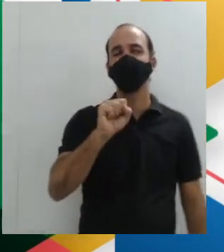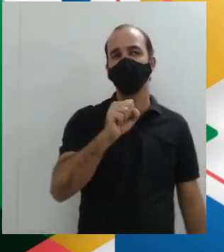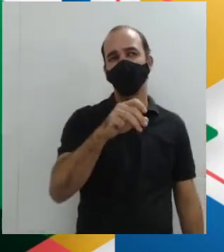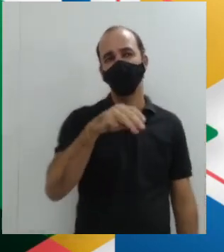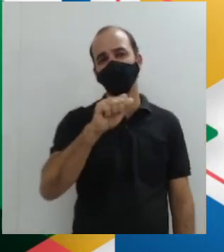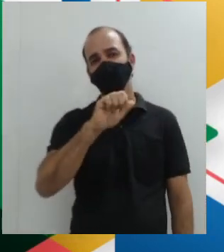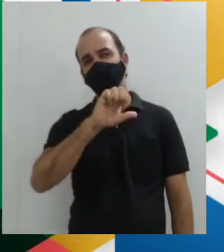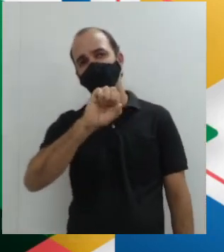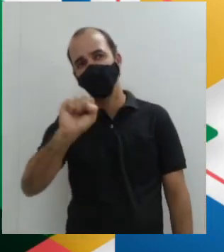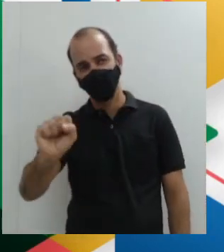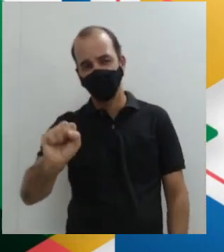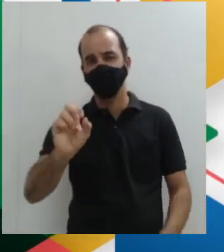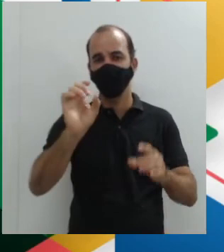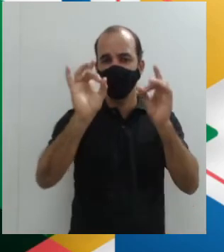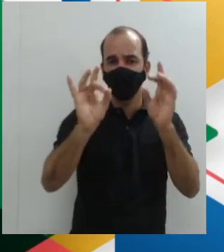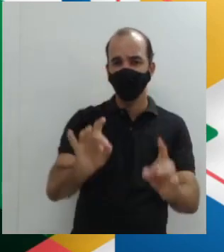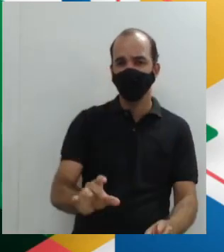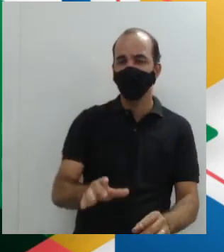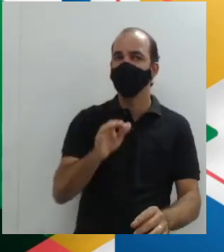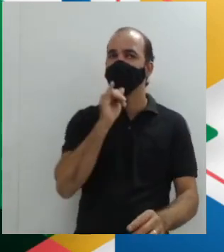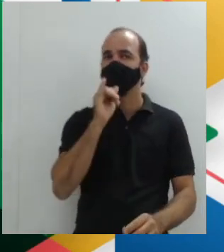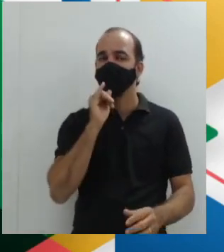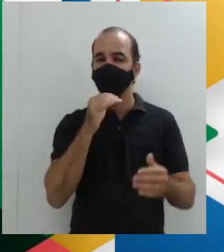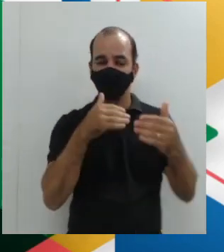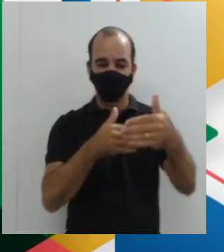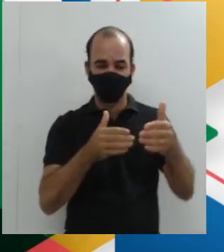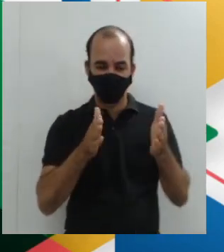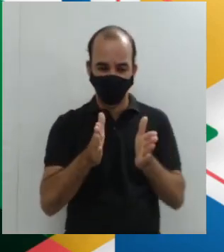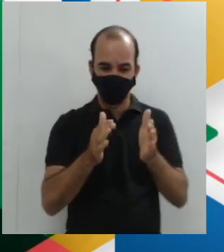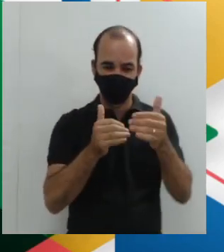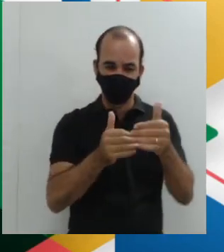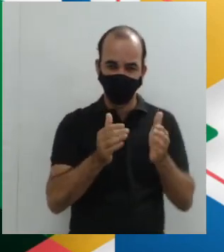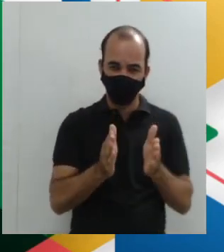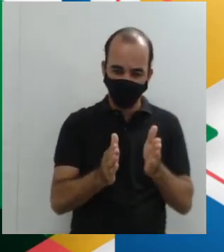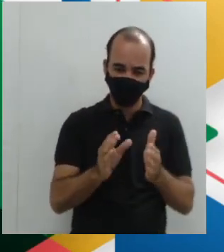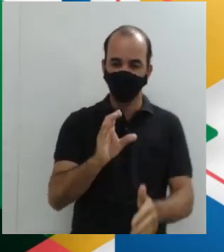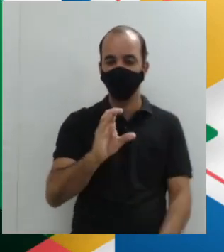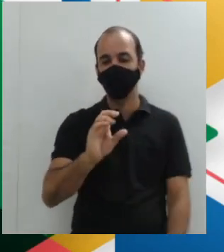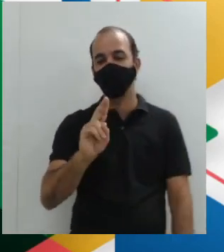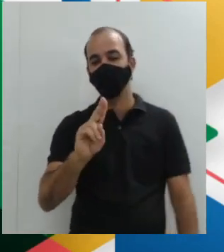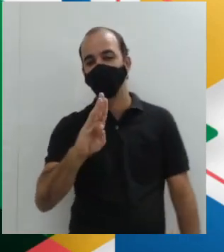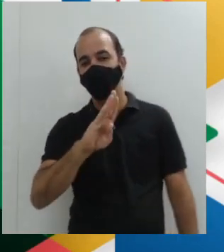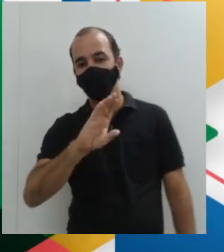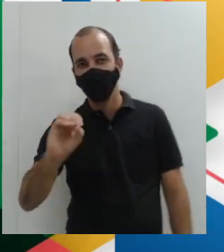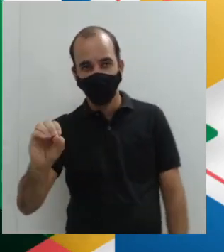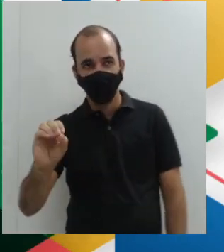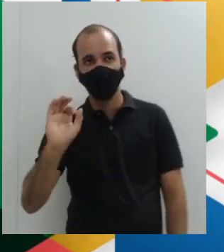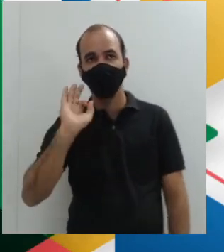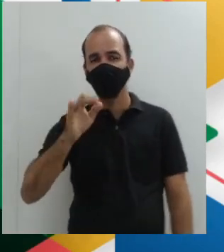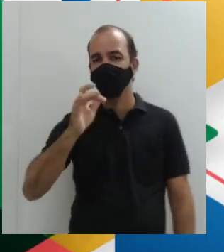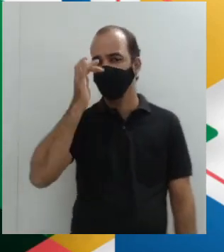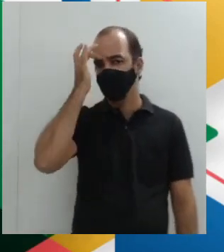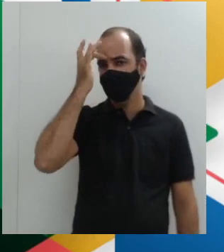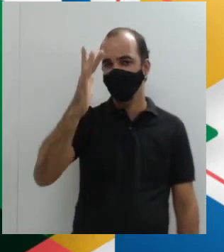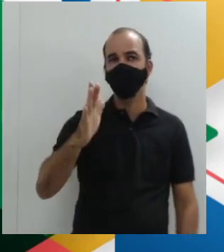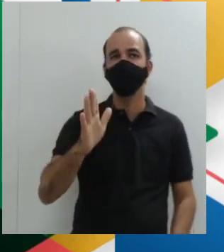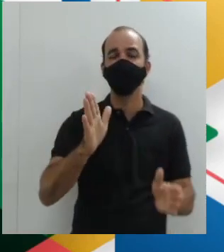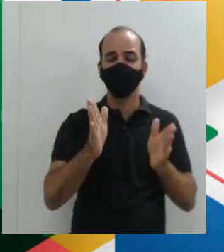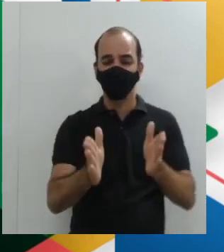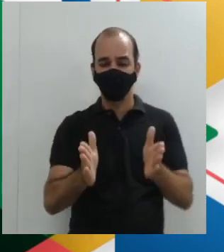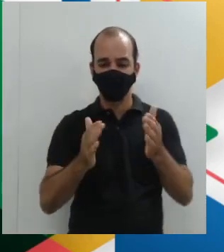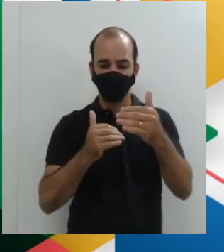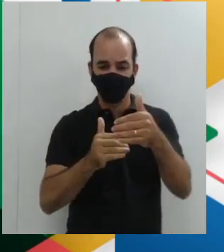muito especial. O cubo é o mais simples dos prismas. Ele é um prisma quadrangular regular, cujas faces são